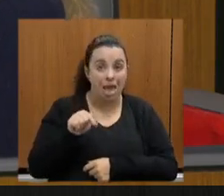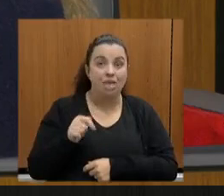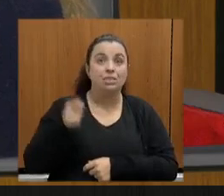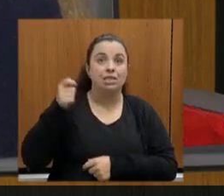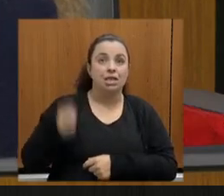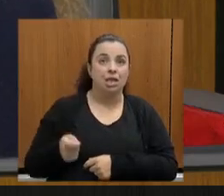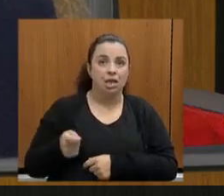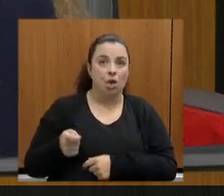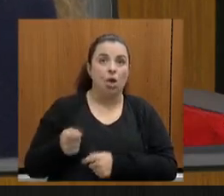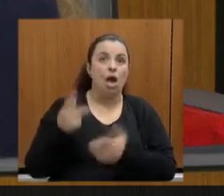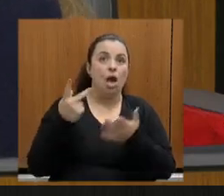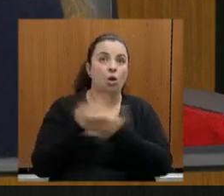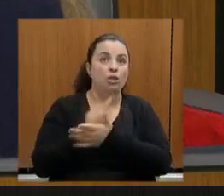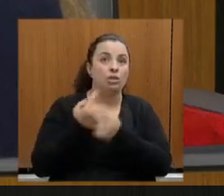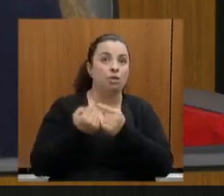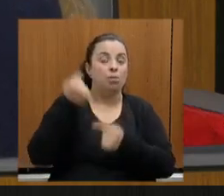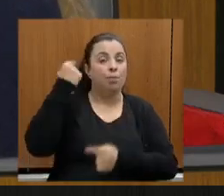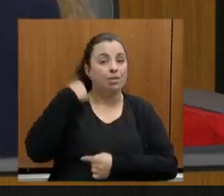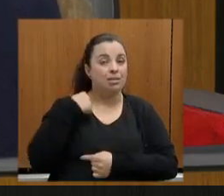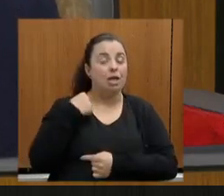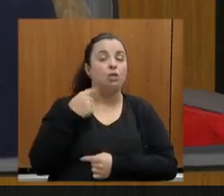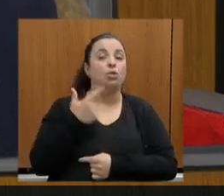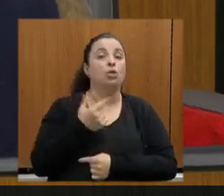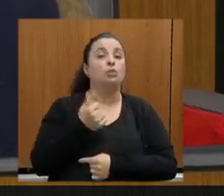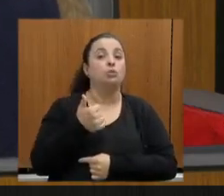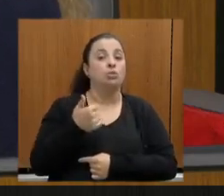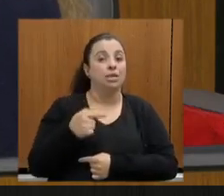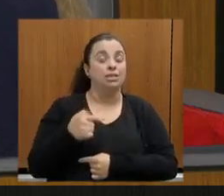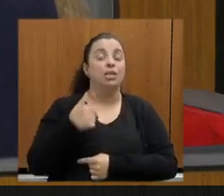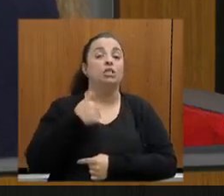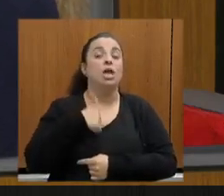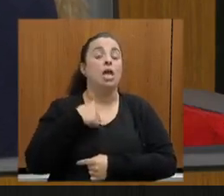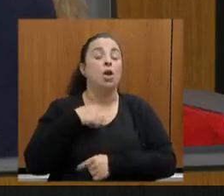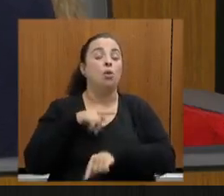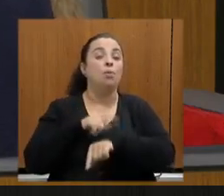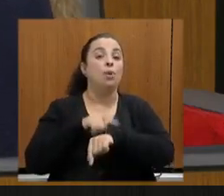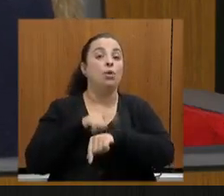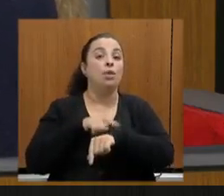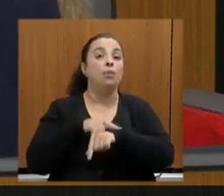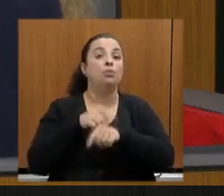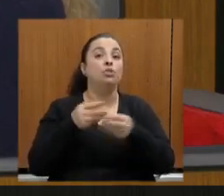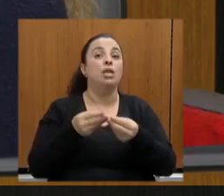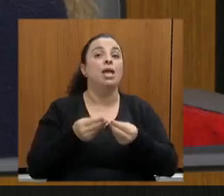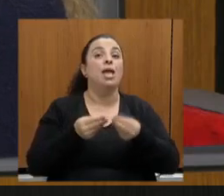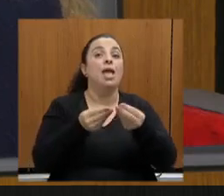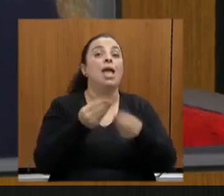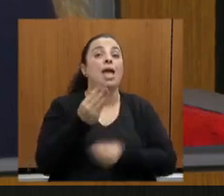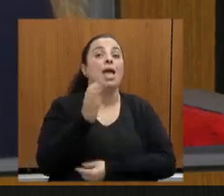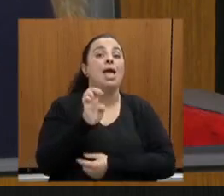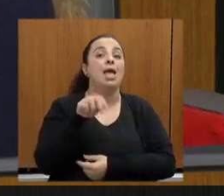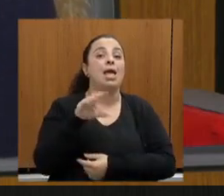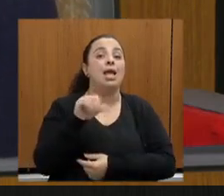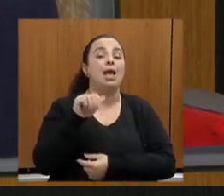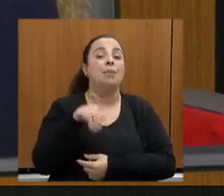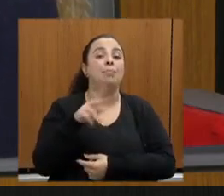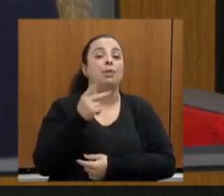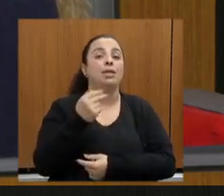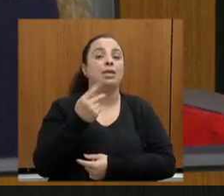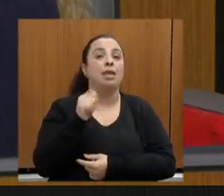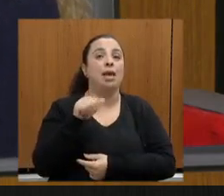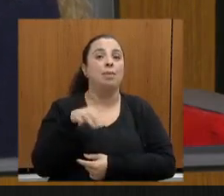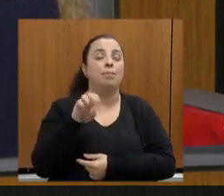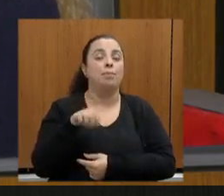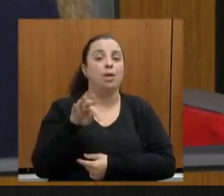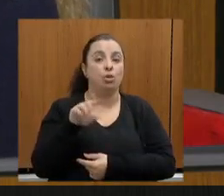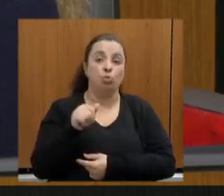meu tempo de encaminhamento e eu tenho regimentalmente a condição de fazê-lo dos requerimentos foram trazidos aqui é